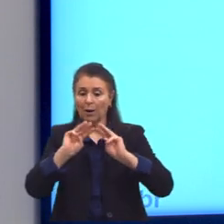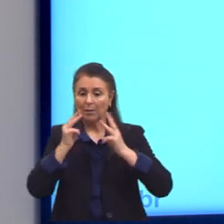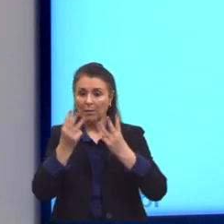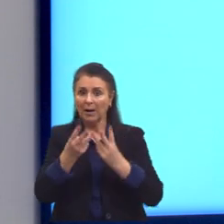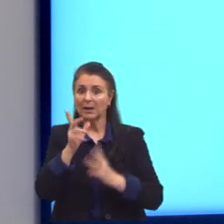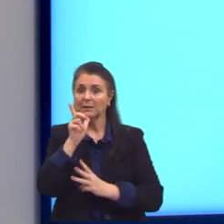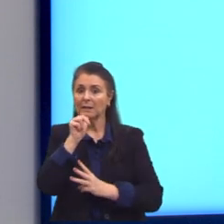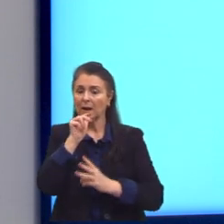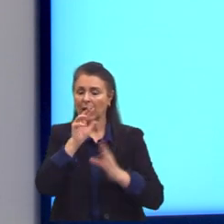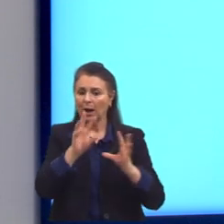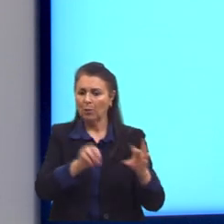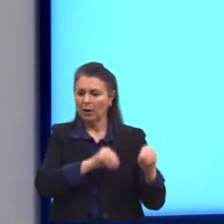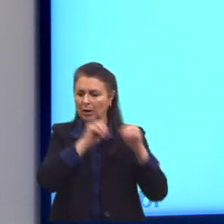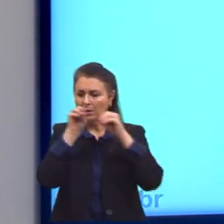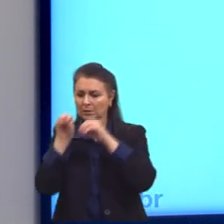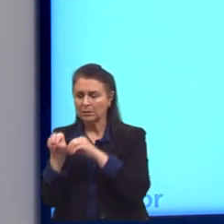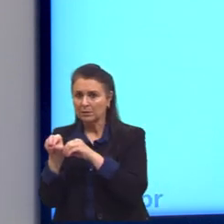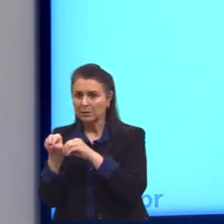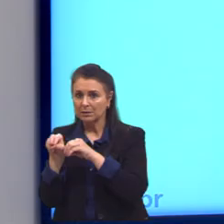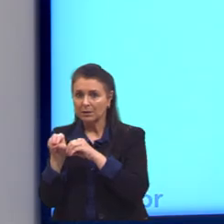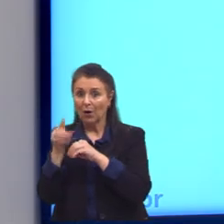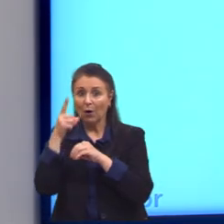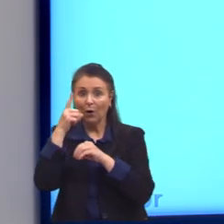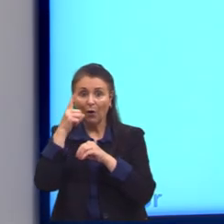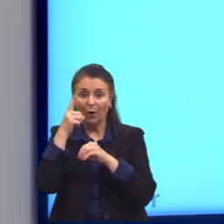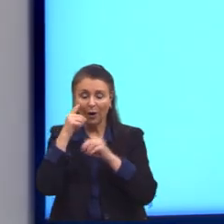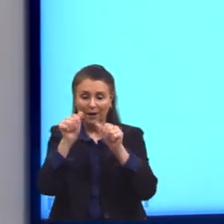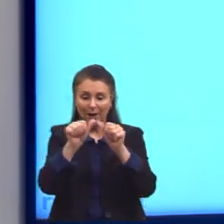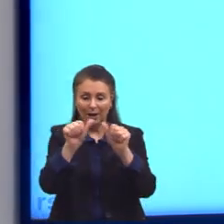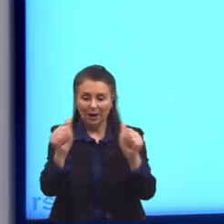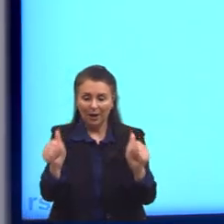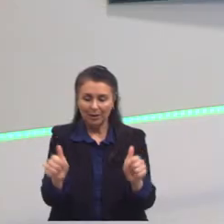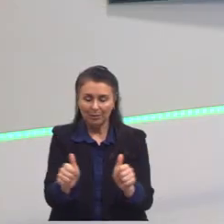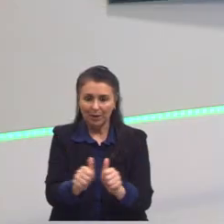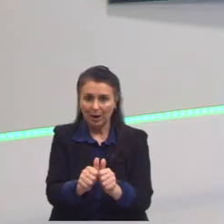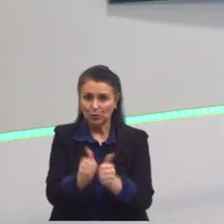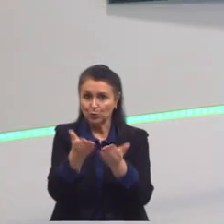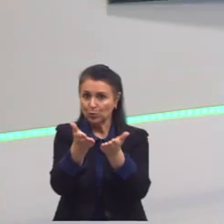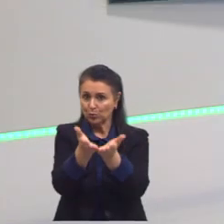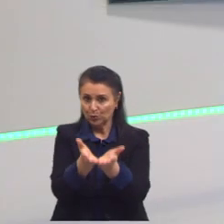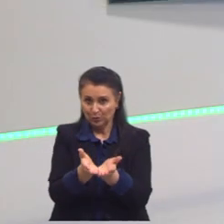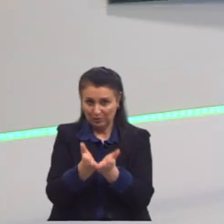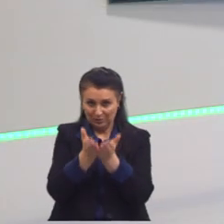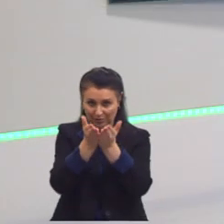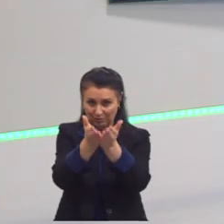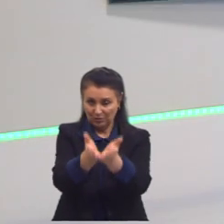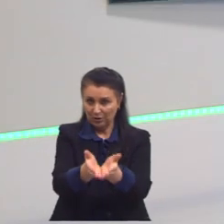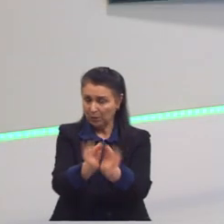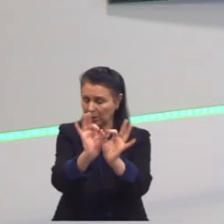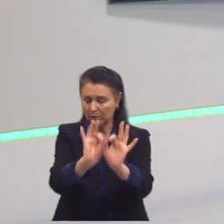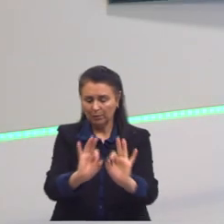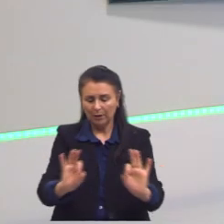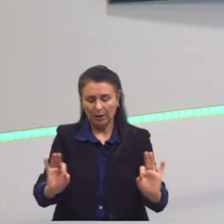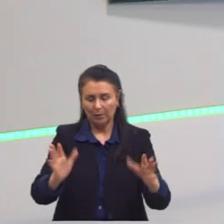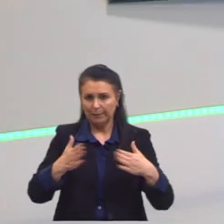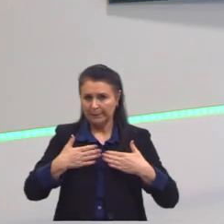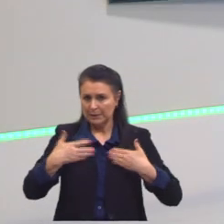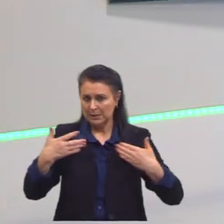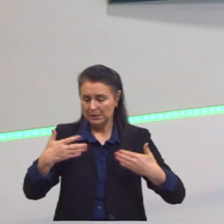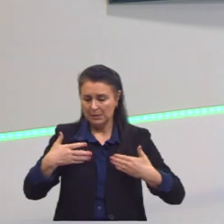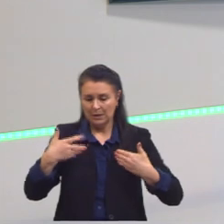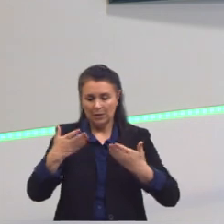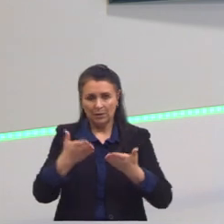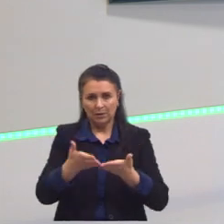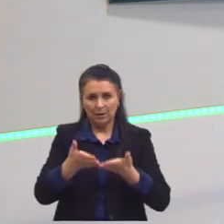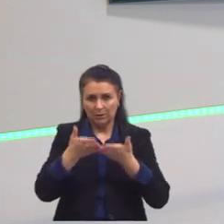deslocada bom aqui eu trouxe a imagem de um navio na ele não é petroleiro tá gente é só um navio de passar ida isso